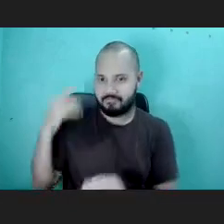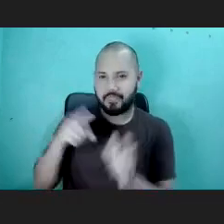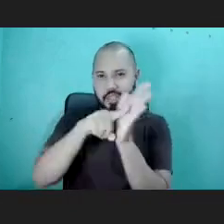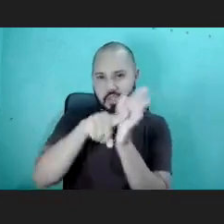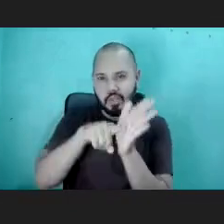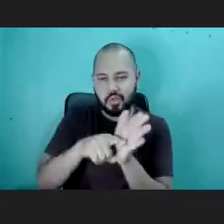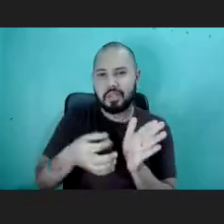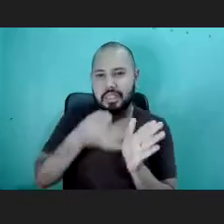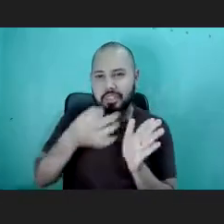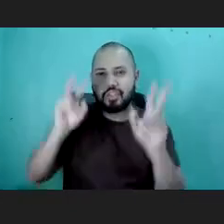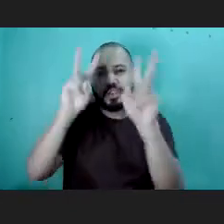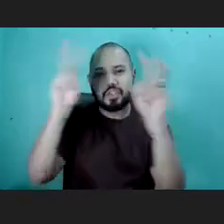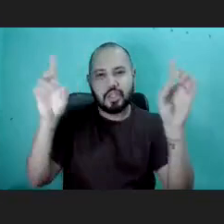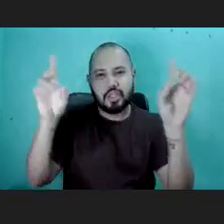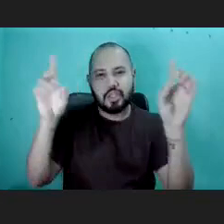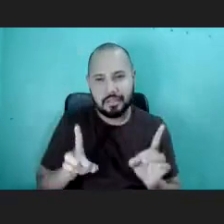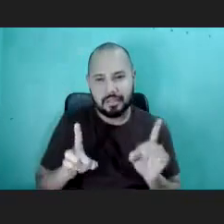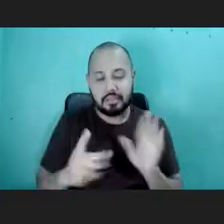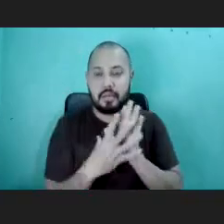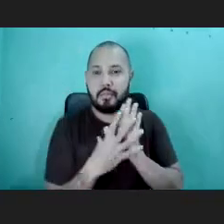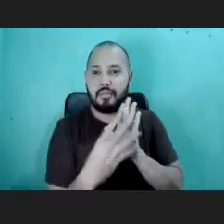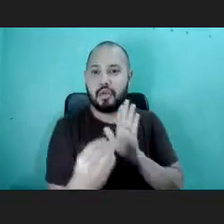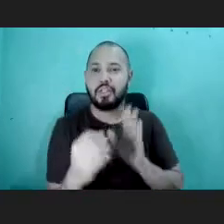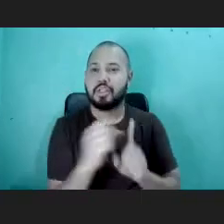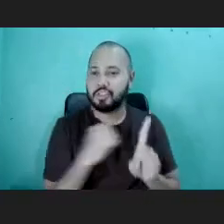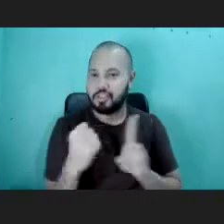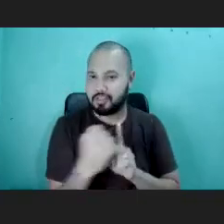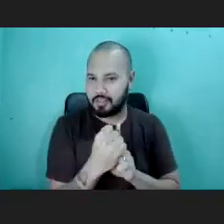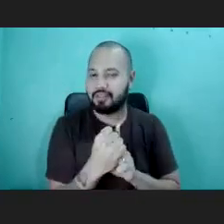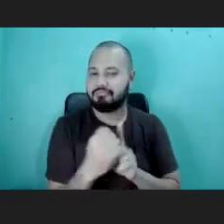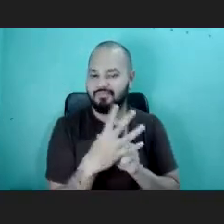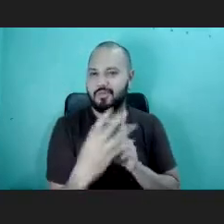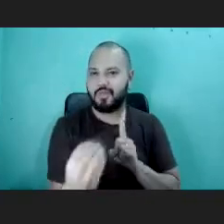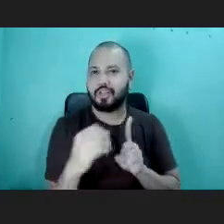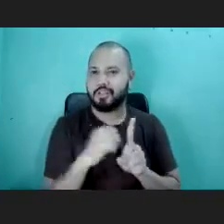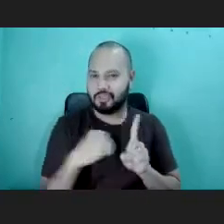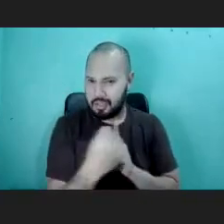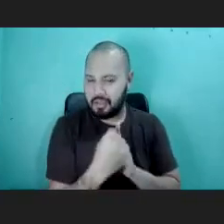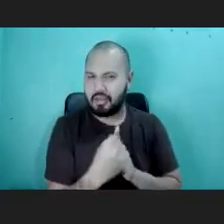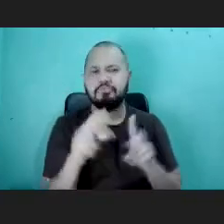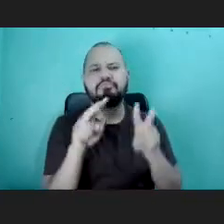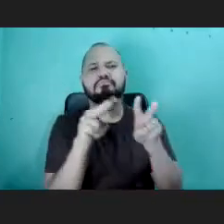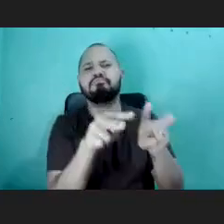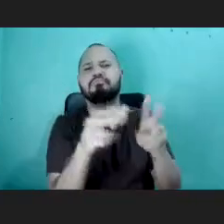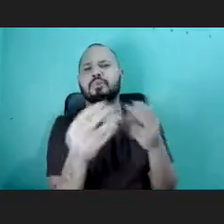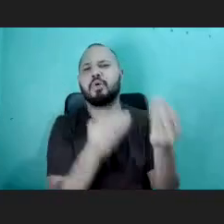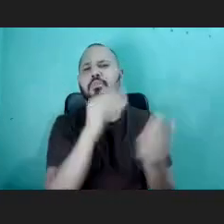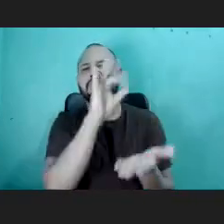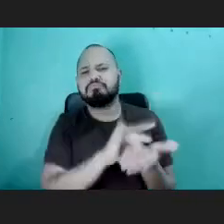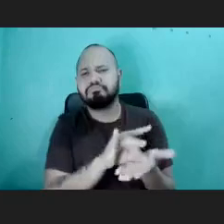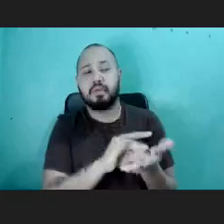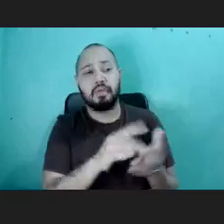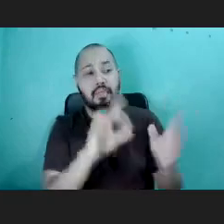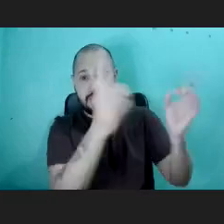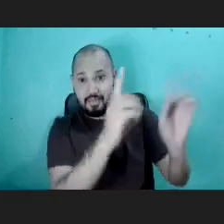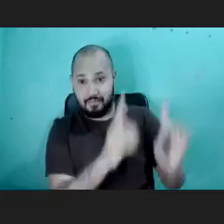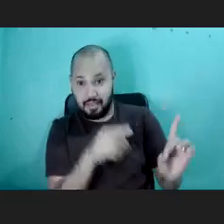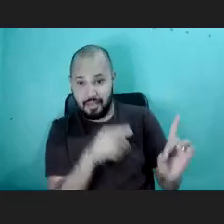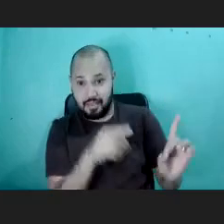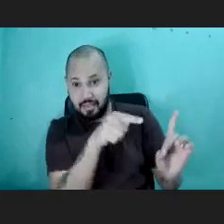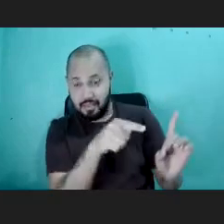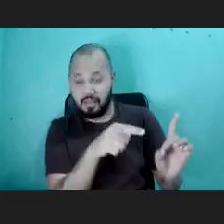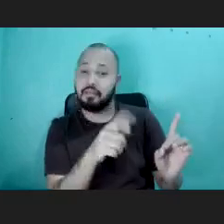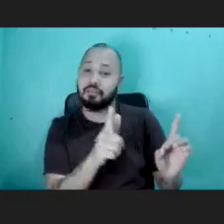essa discussão do modelo social para pensar numa realidade que compreende que a deficiência é produzida em